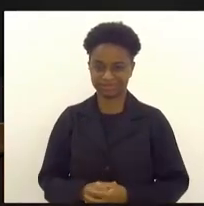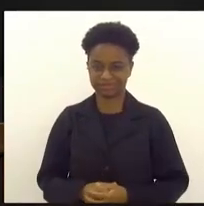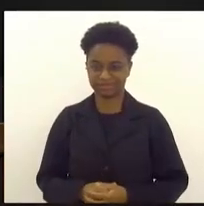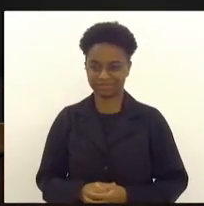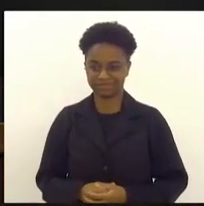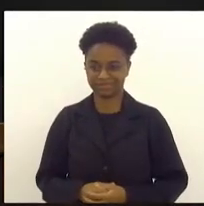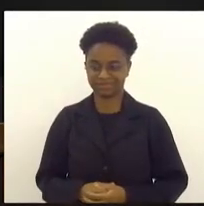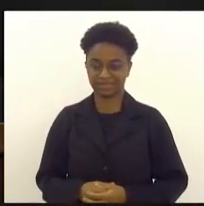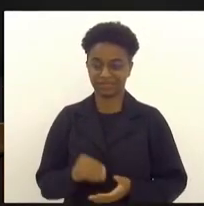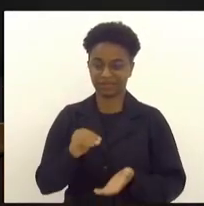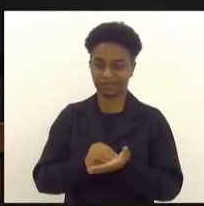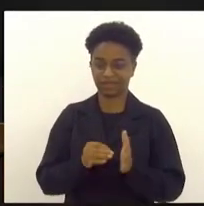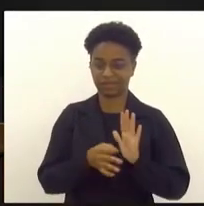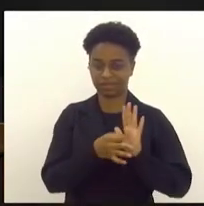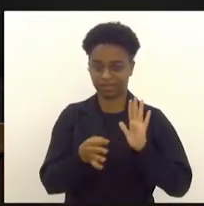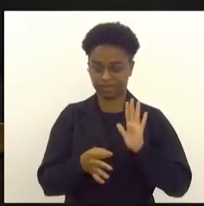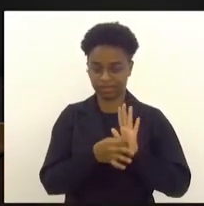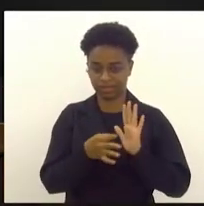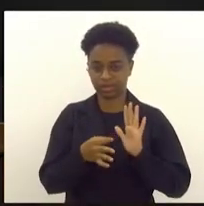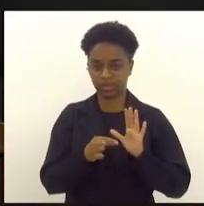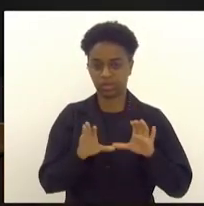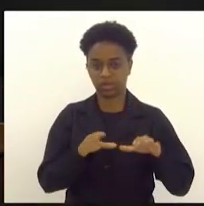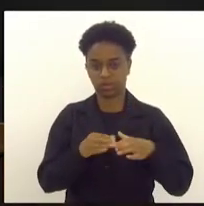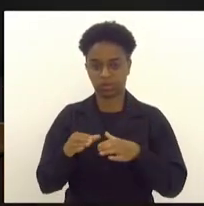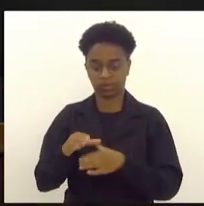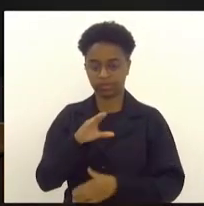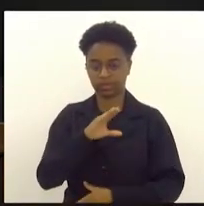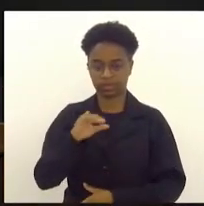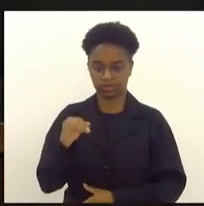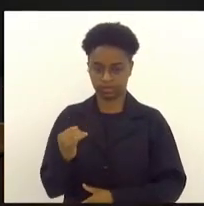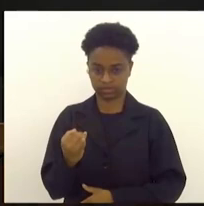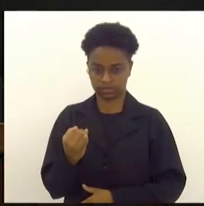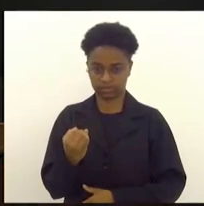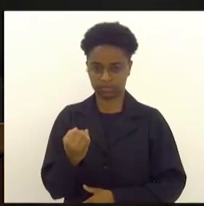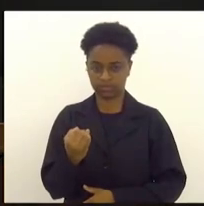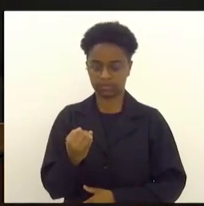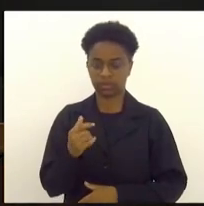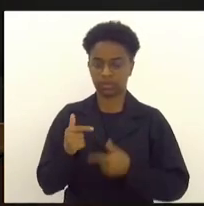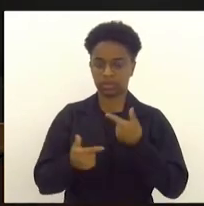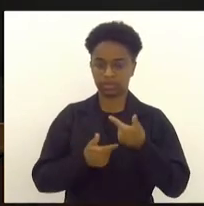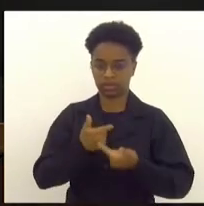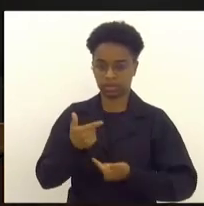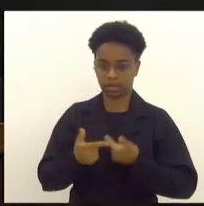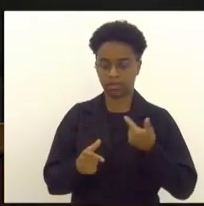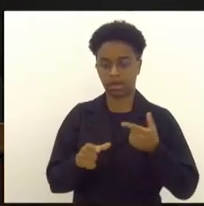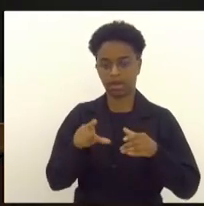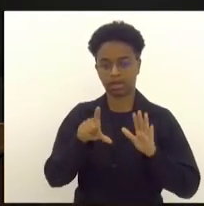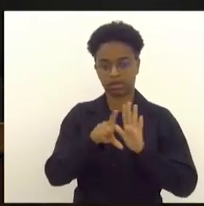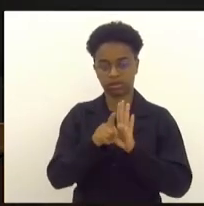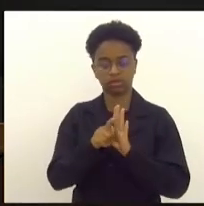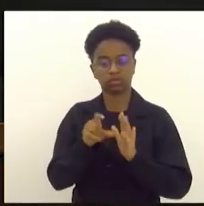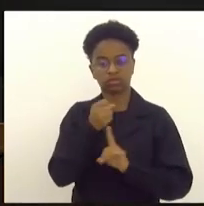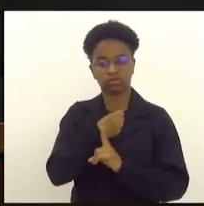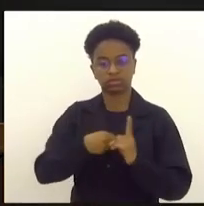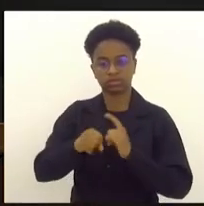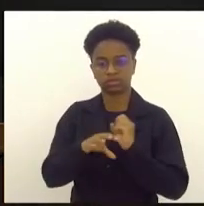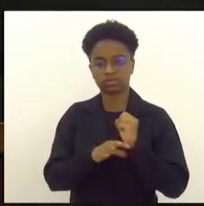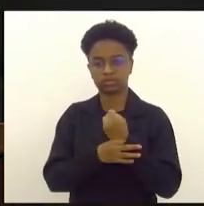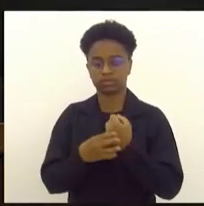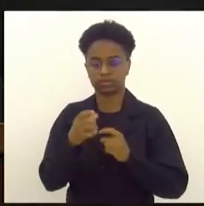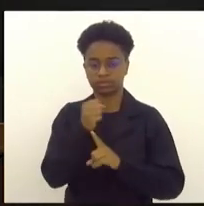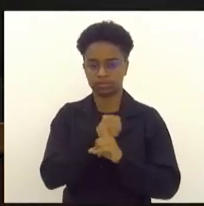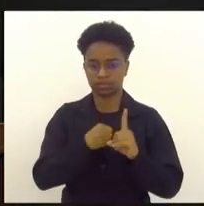perdendo de pareceres das comissões de constituição e justiça de trabalho legislação social e Seguridade Social